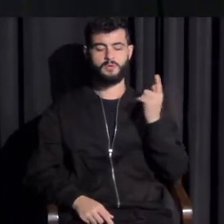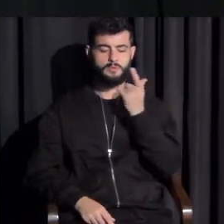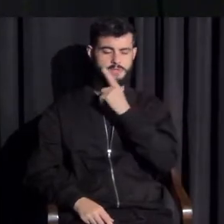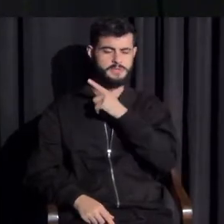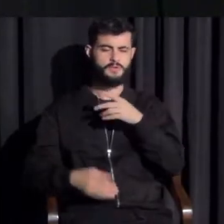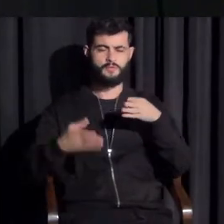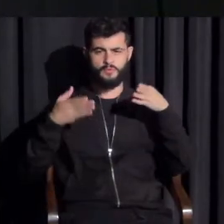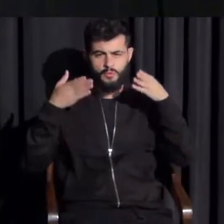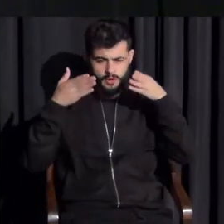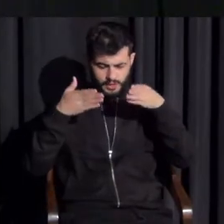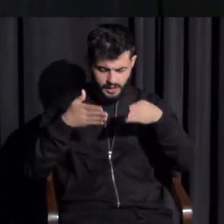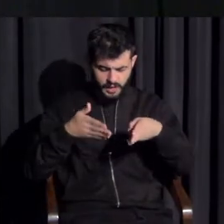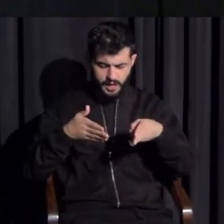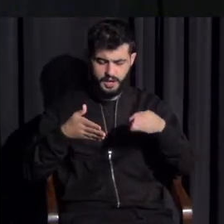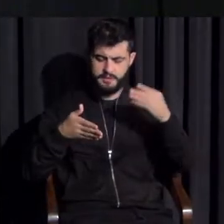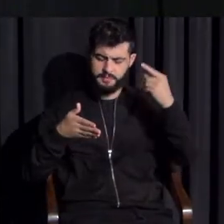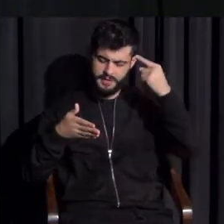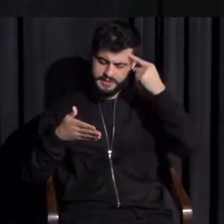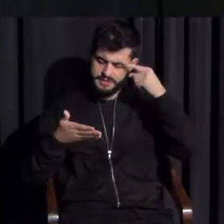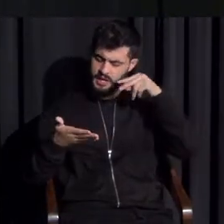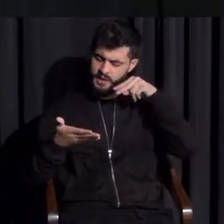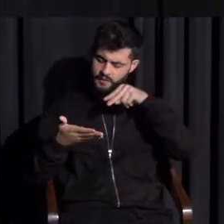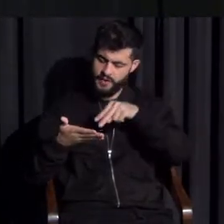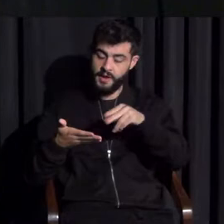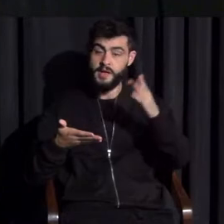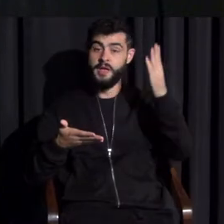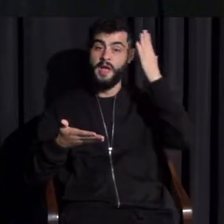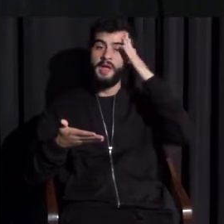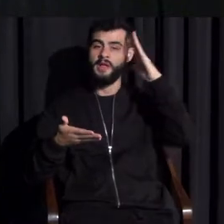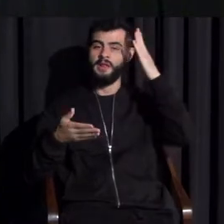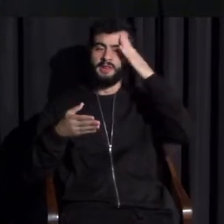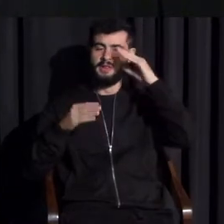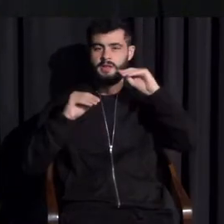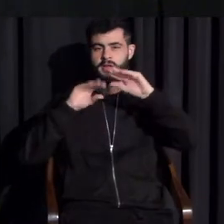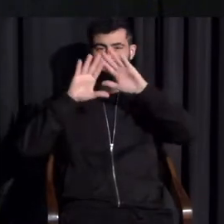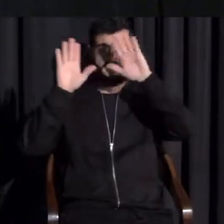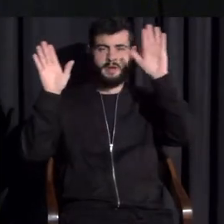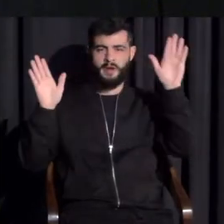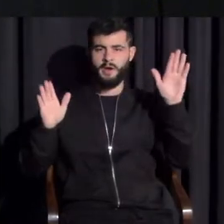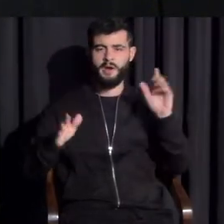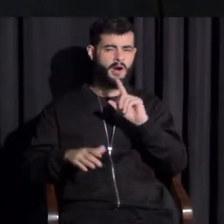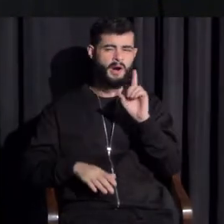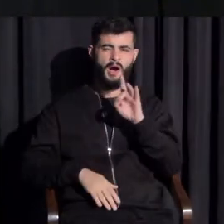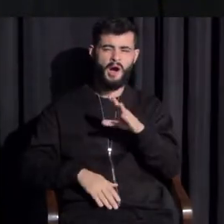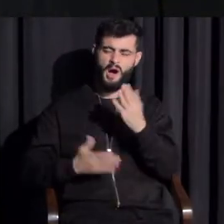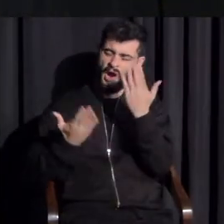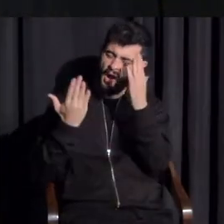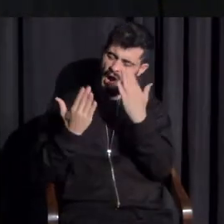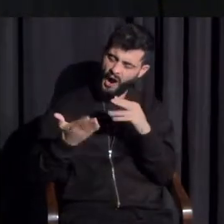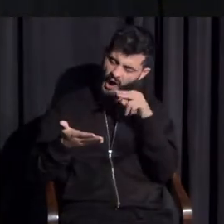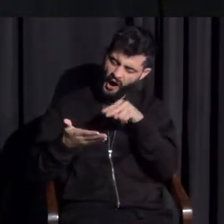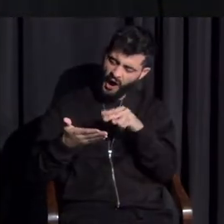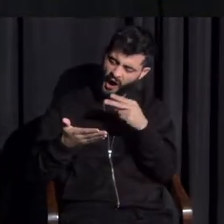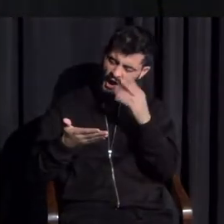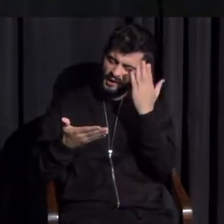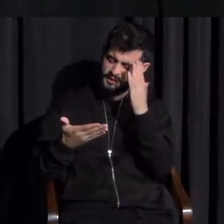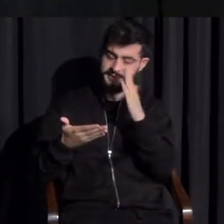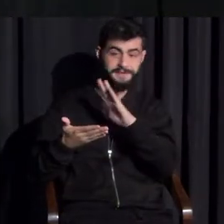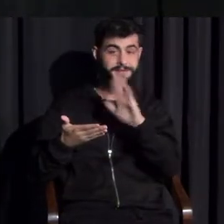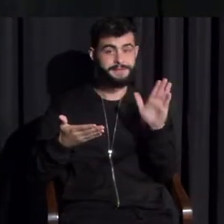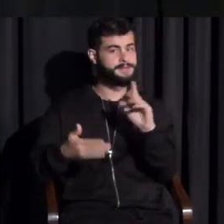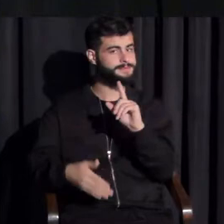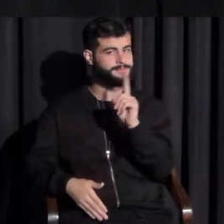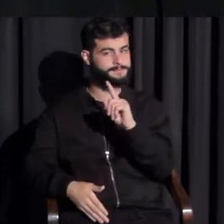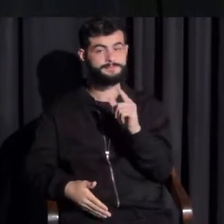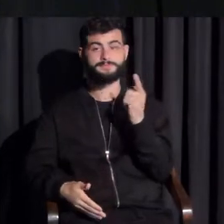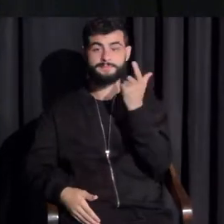e compreendê-los. Não somente nos seus traçados e fazendo análises, mas compreendê-los na sua